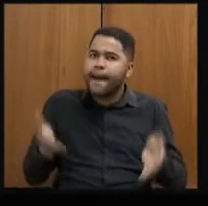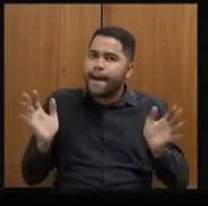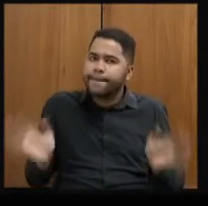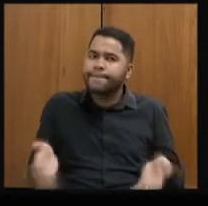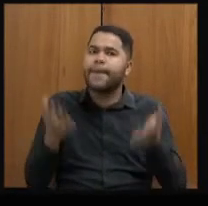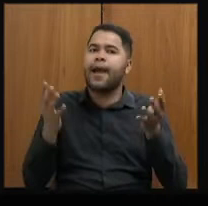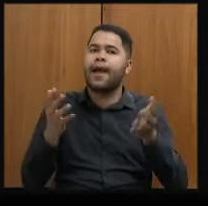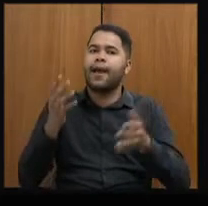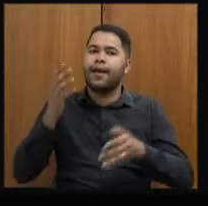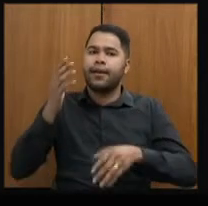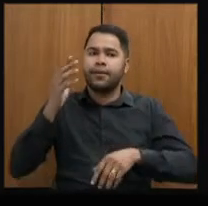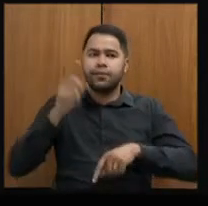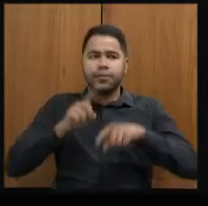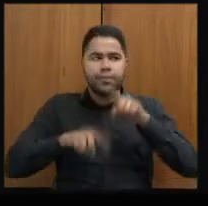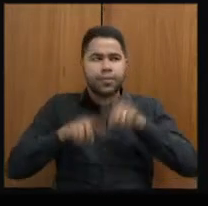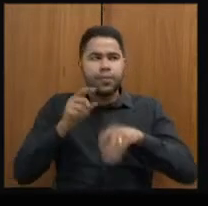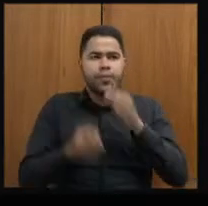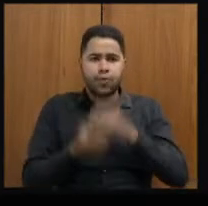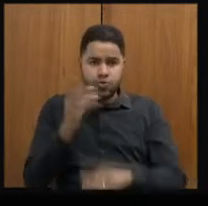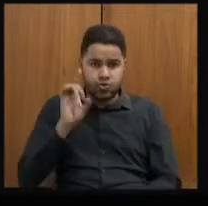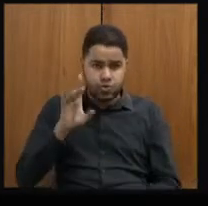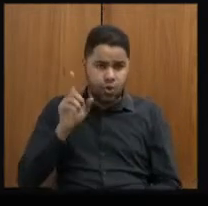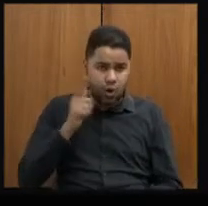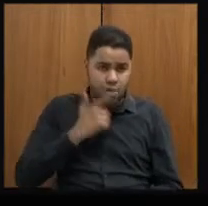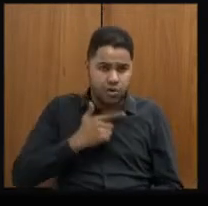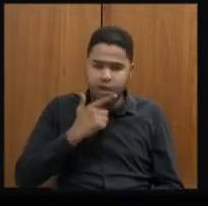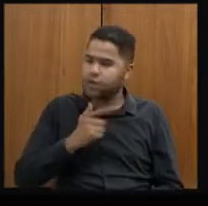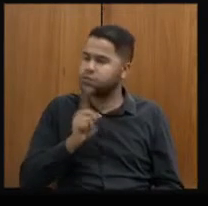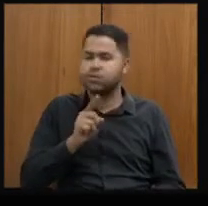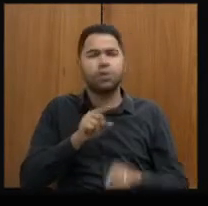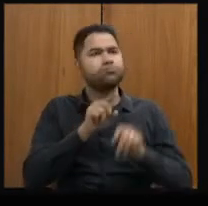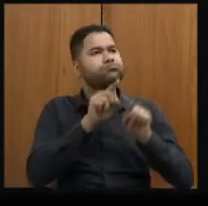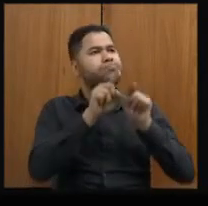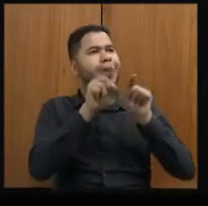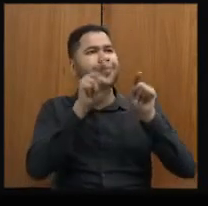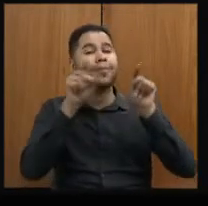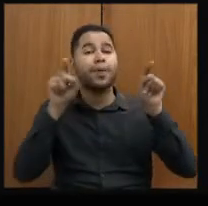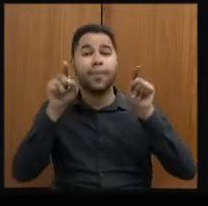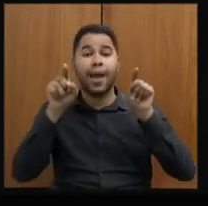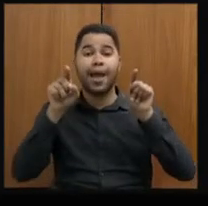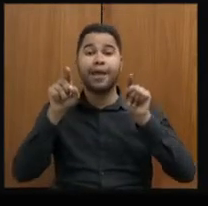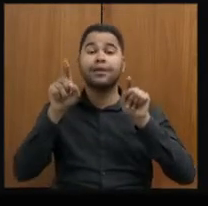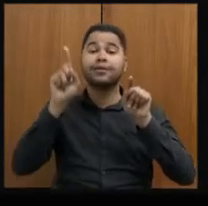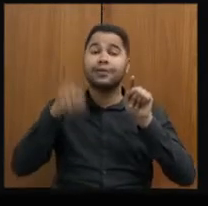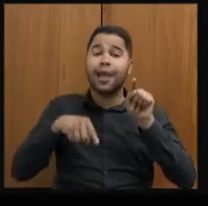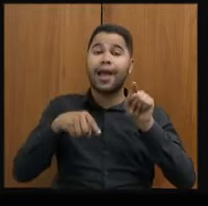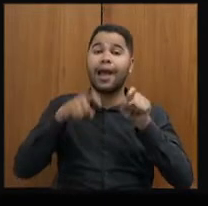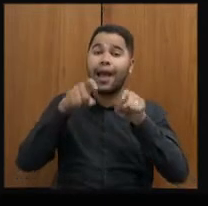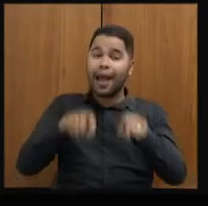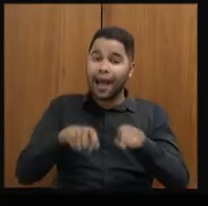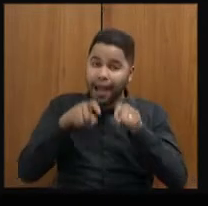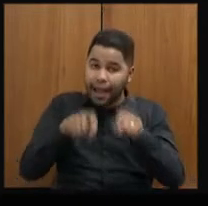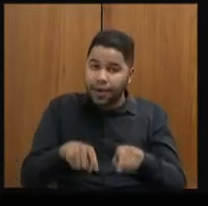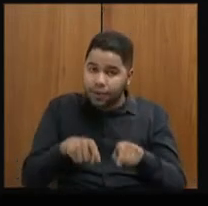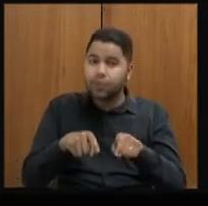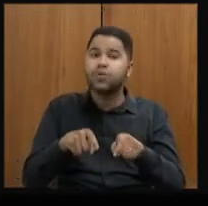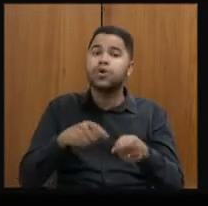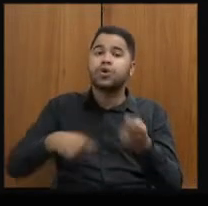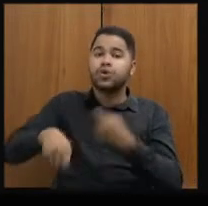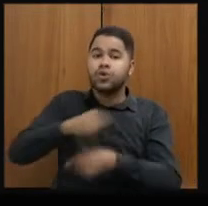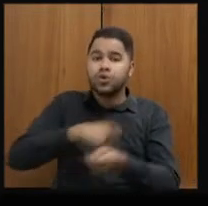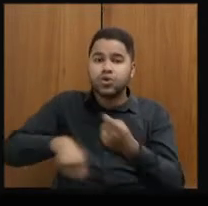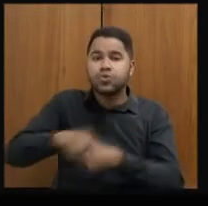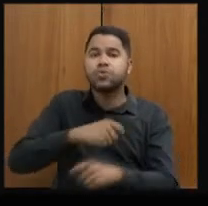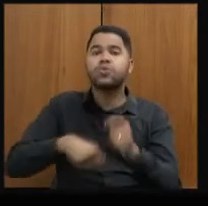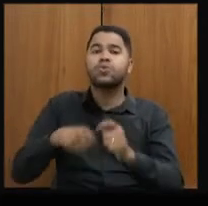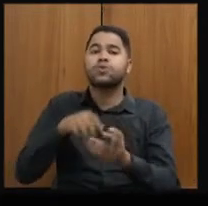esses produtores não só de queijo Eu repito uma de todos os produtos aqui da agroindústria familiar é mas nesse contexto